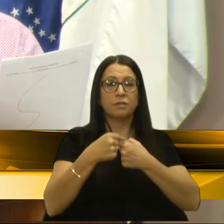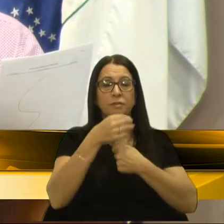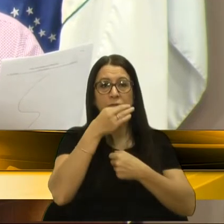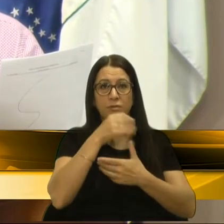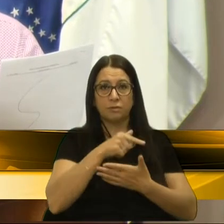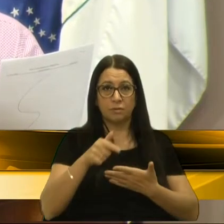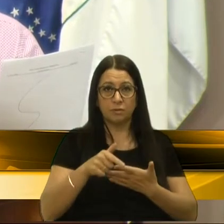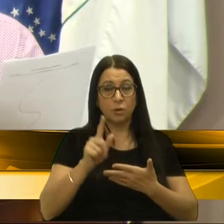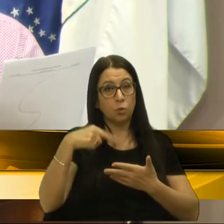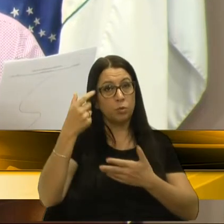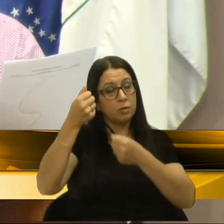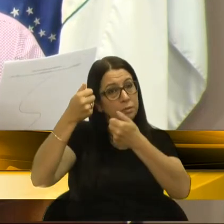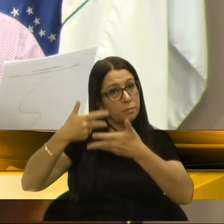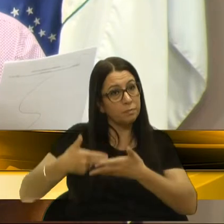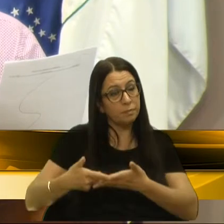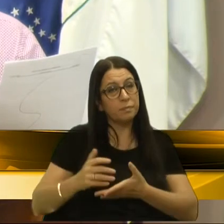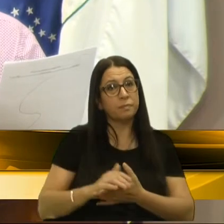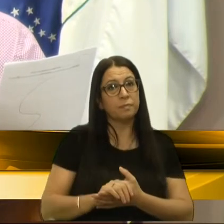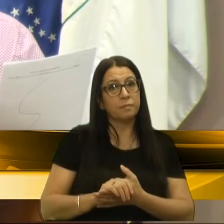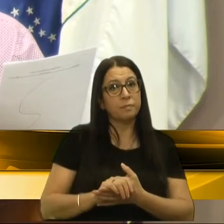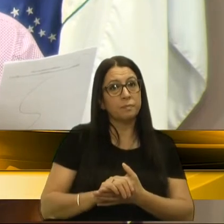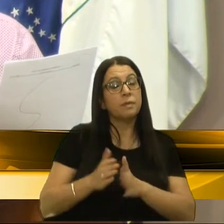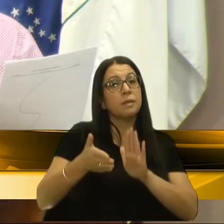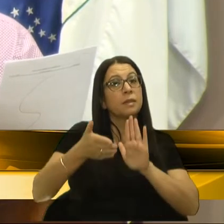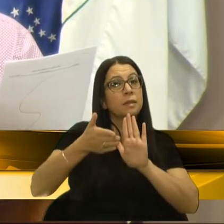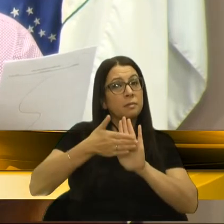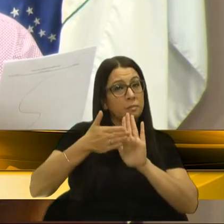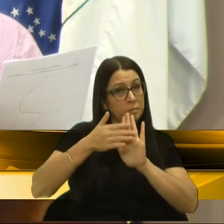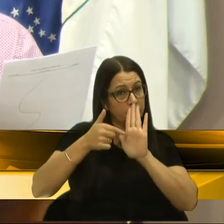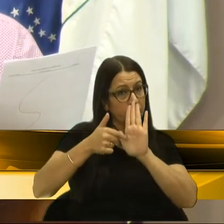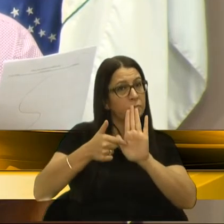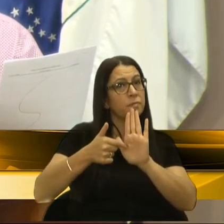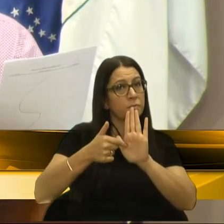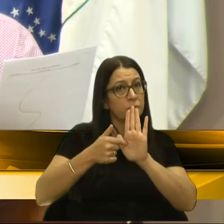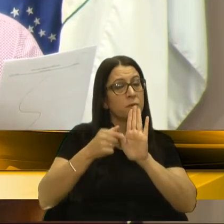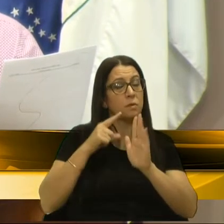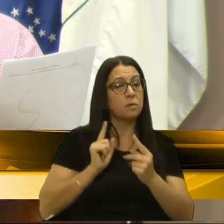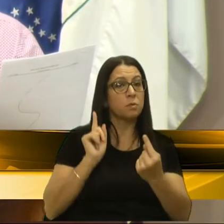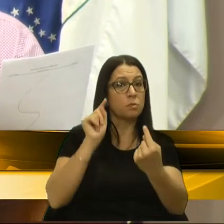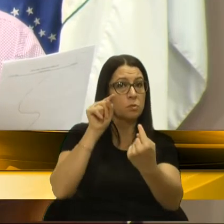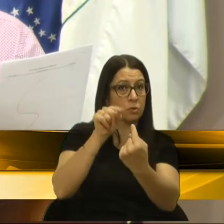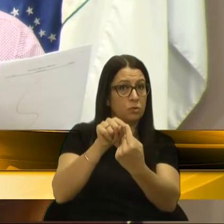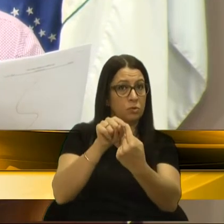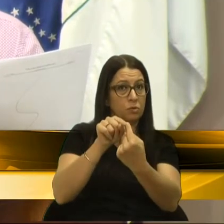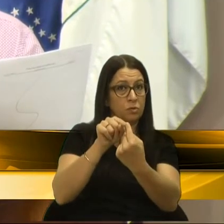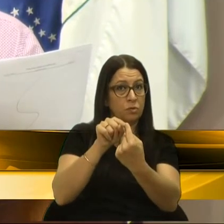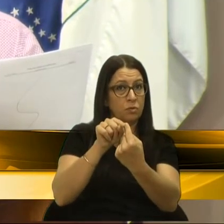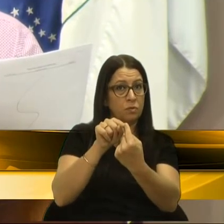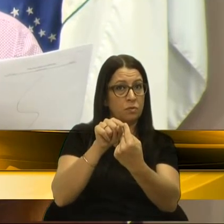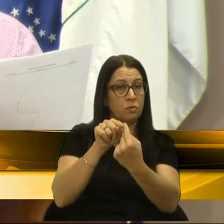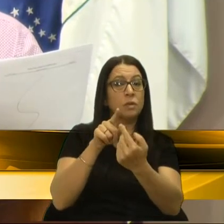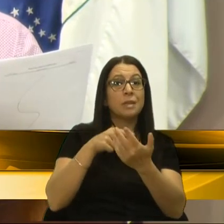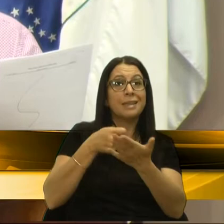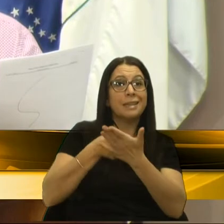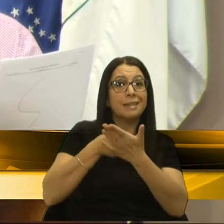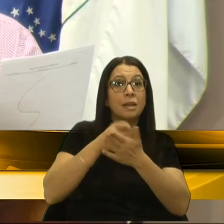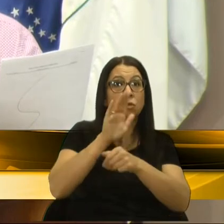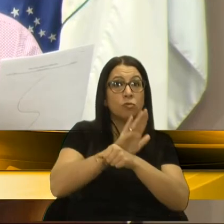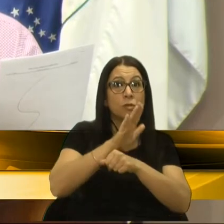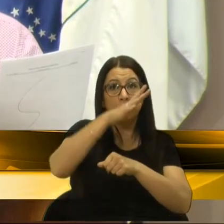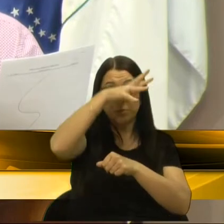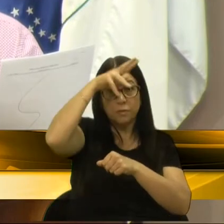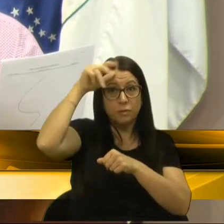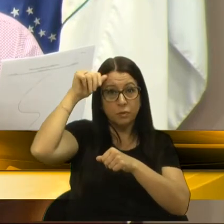do Sul e da outras providências. A proposição apresentada tem como objetivo central ajudar a